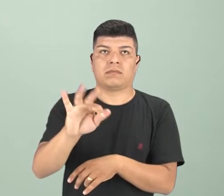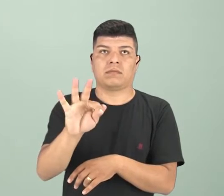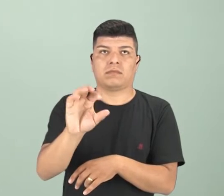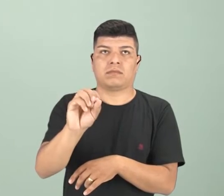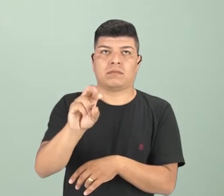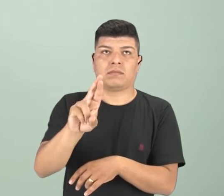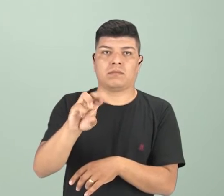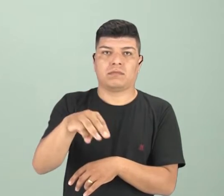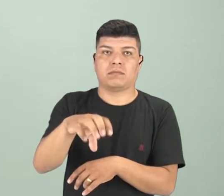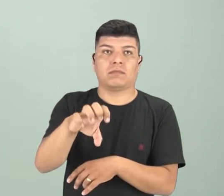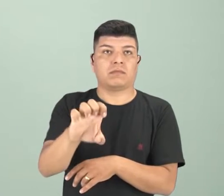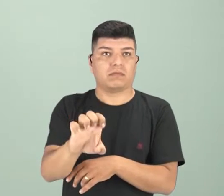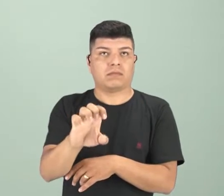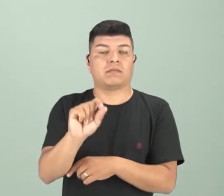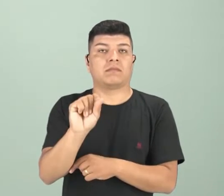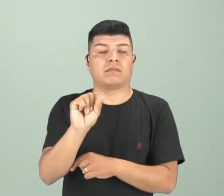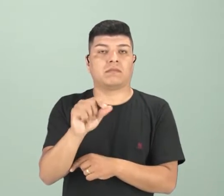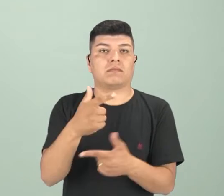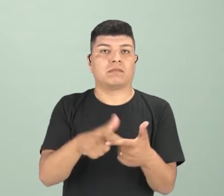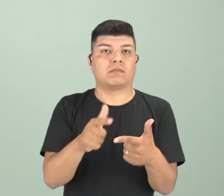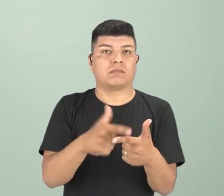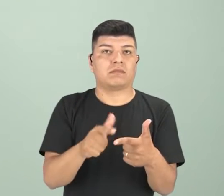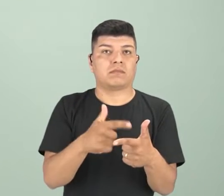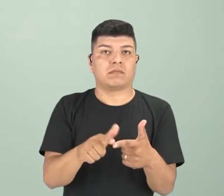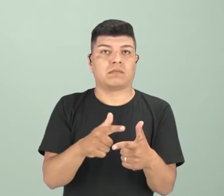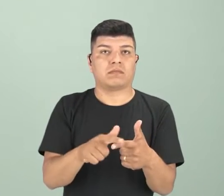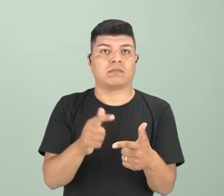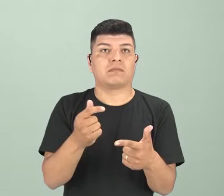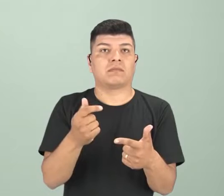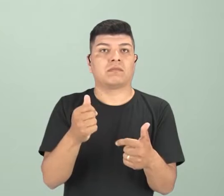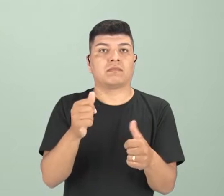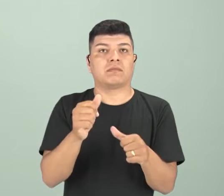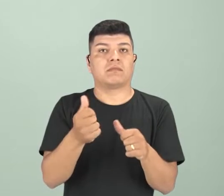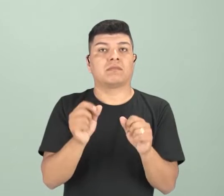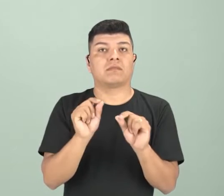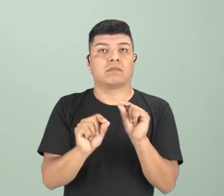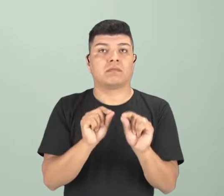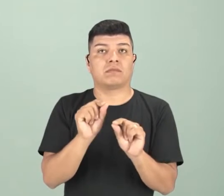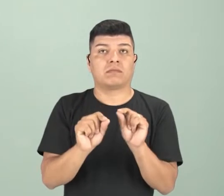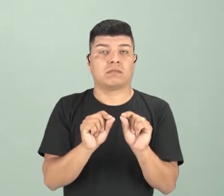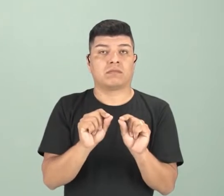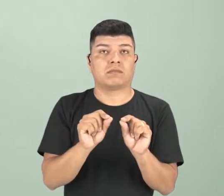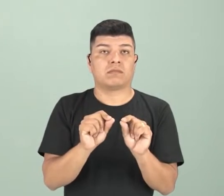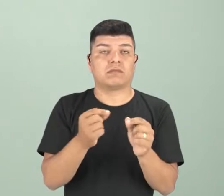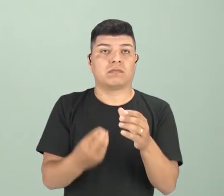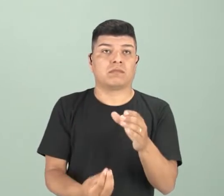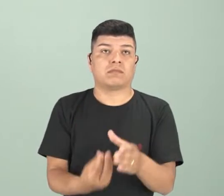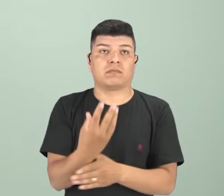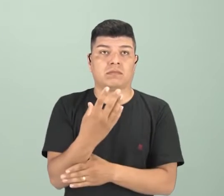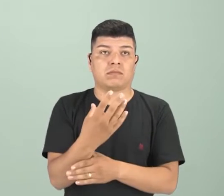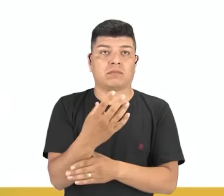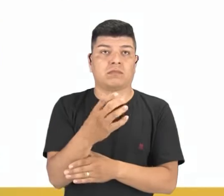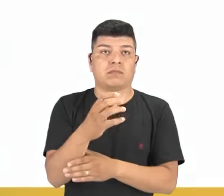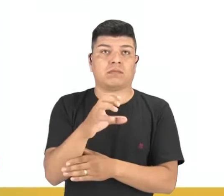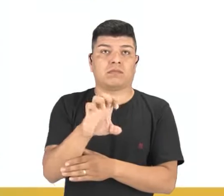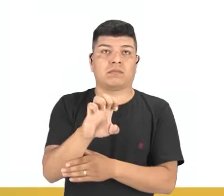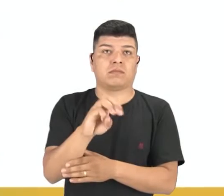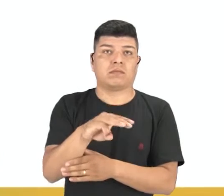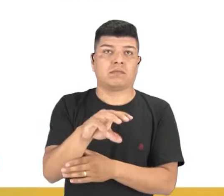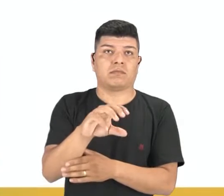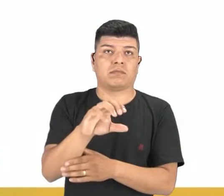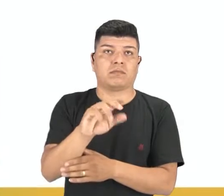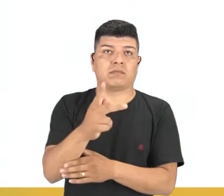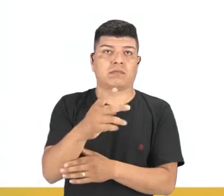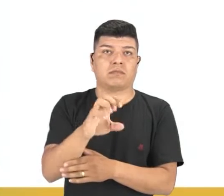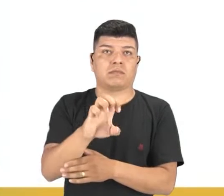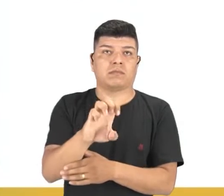nome falciforme, vem de um problema na codificação, né, e na produção das hemácias. Então, a pessoa que